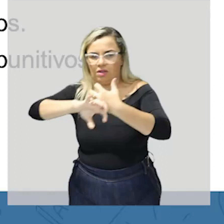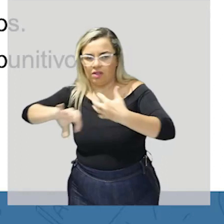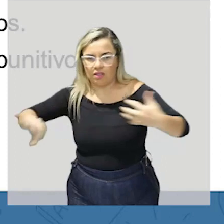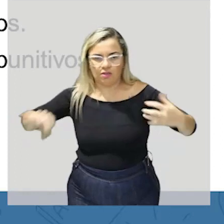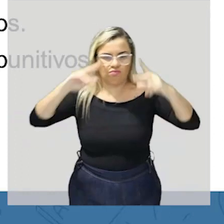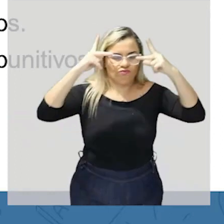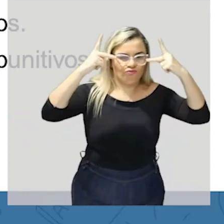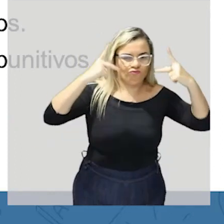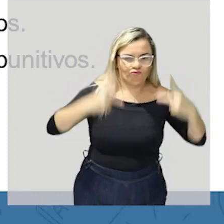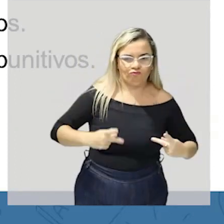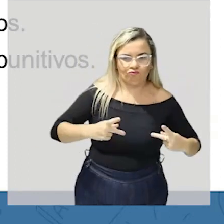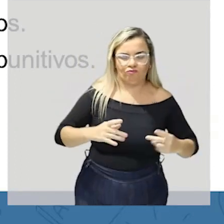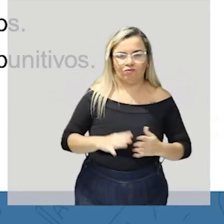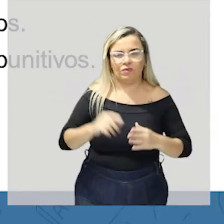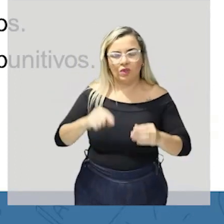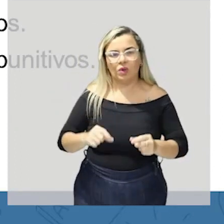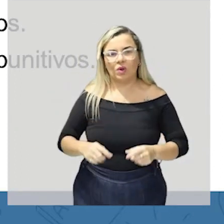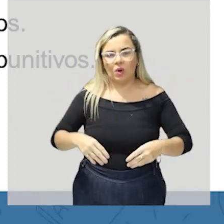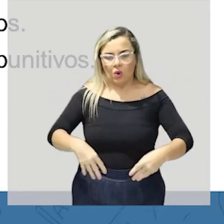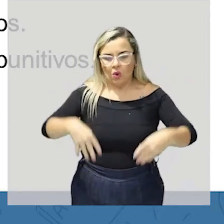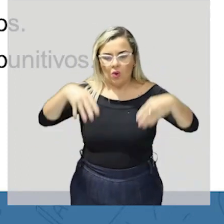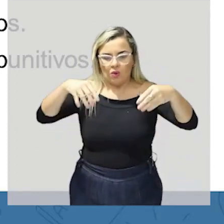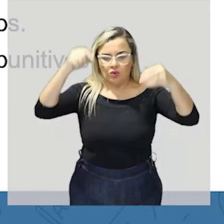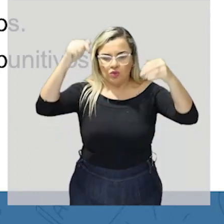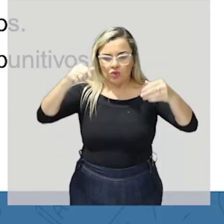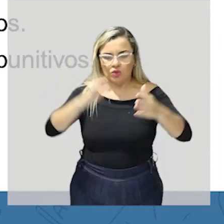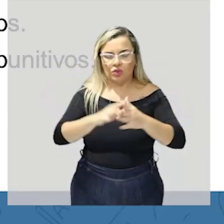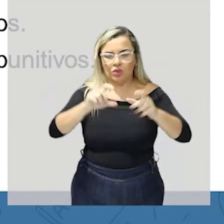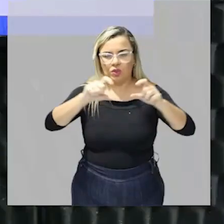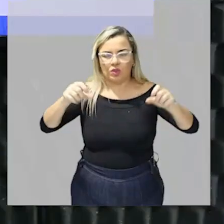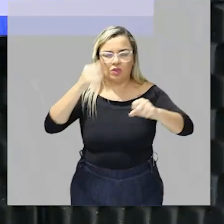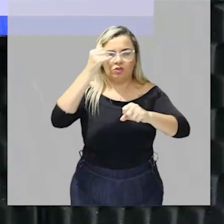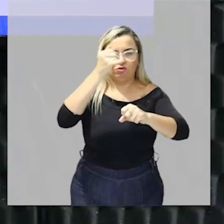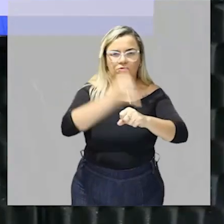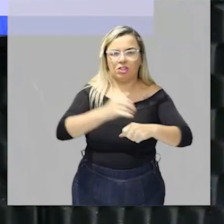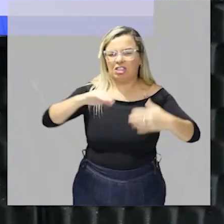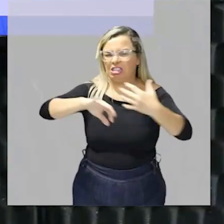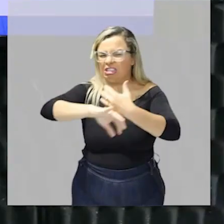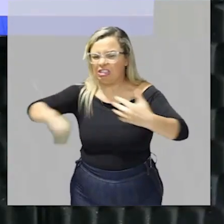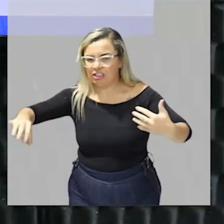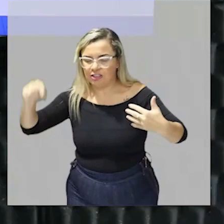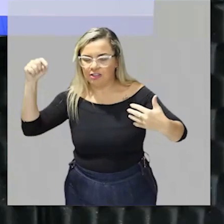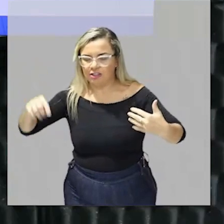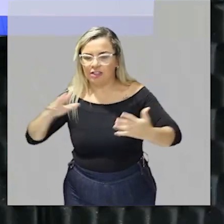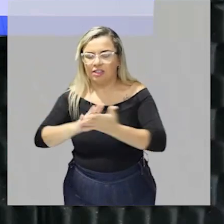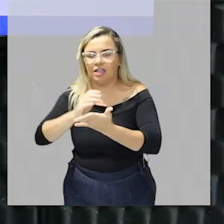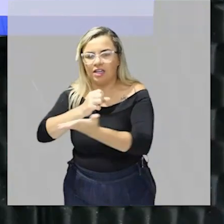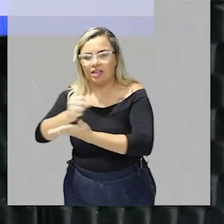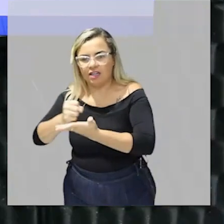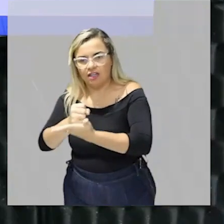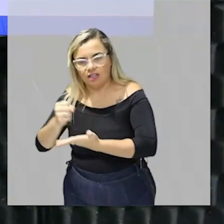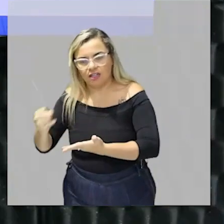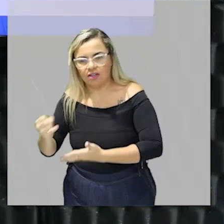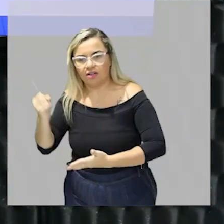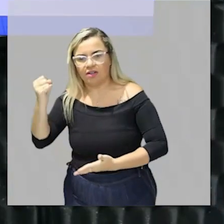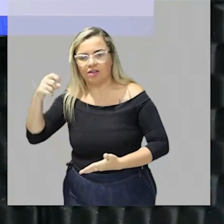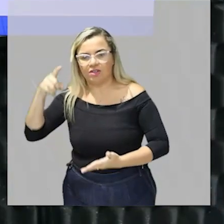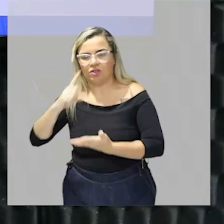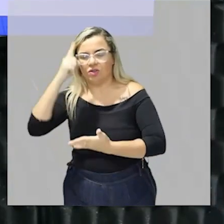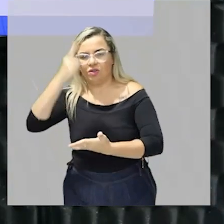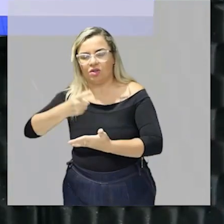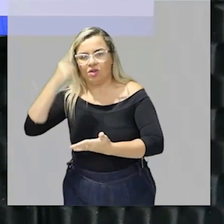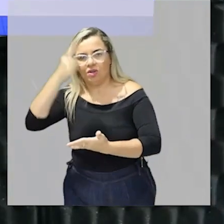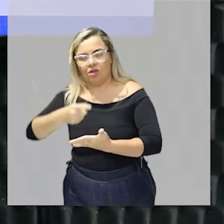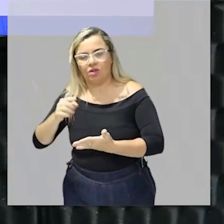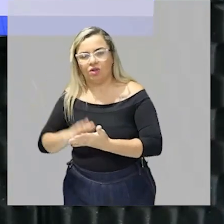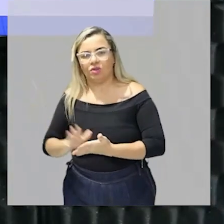segregação, da cortina de ferro, como ela coloca no fragmento, que fundamenta os projetos biopolíticos, que é o projeto do